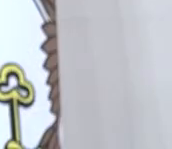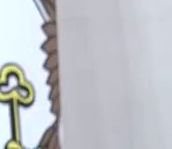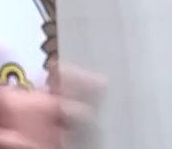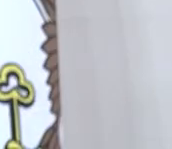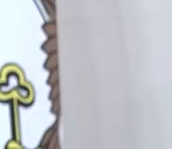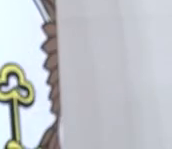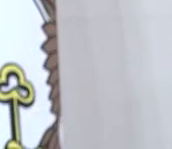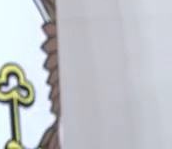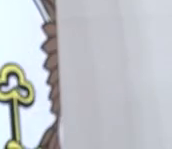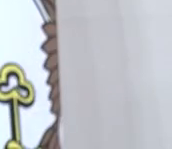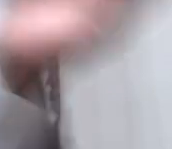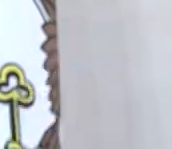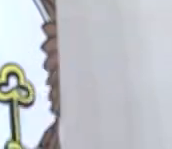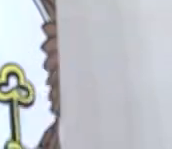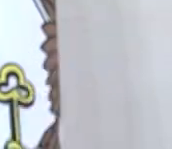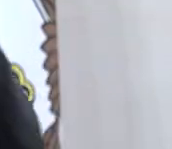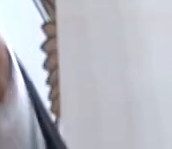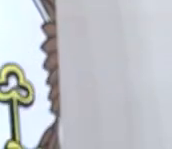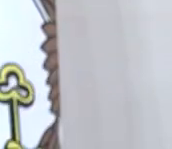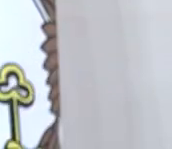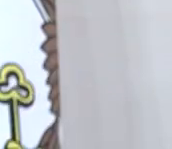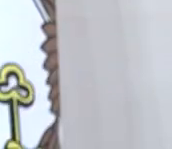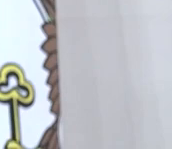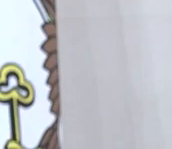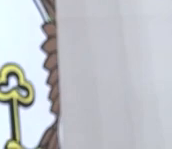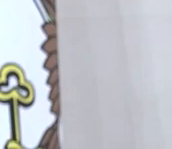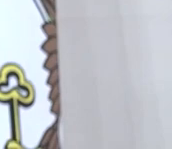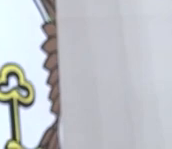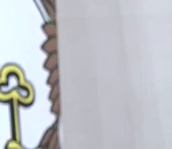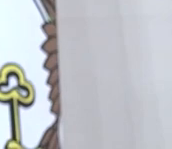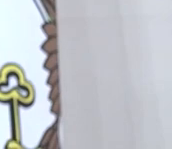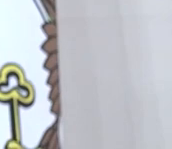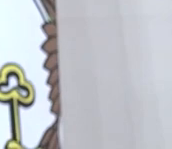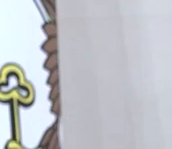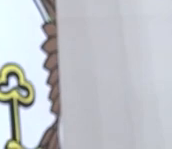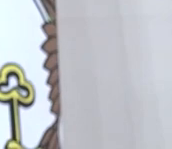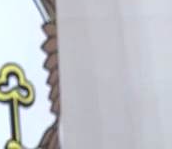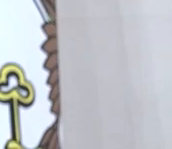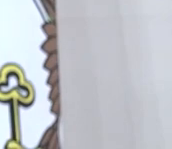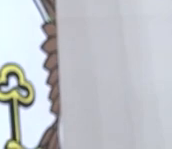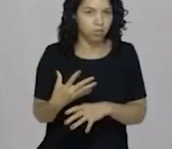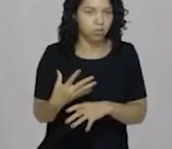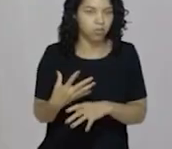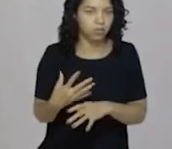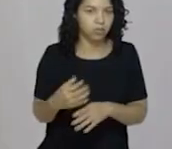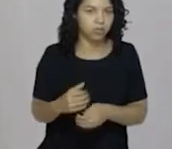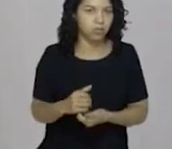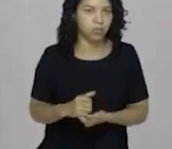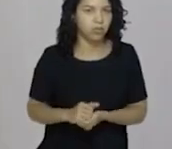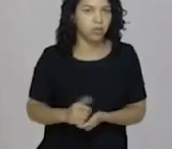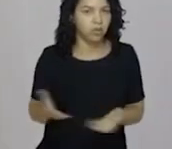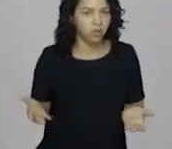autorizou a importação prejudicando a cadeia produtiva do Leite em Santa Catarina